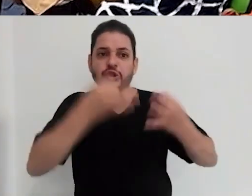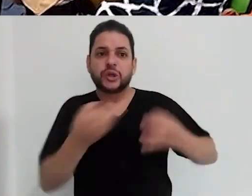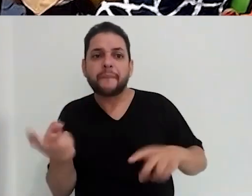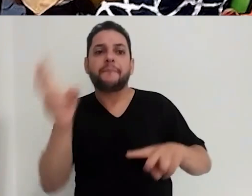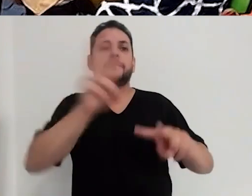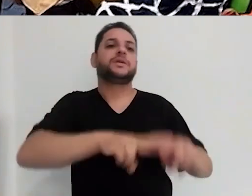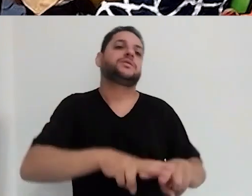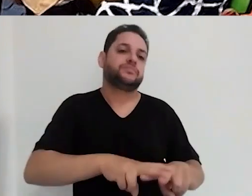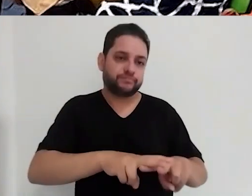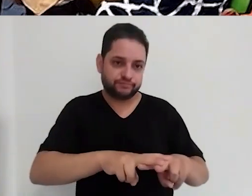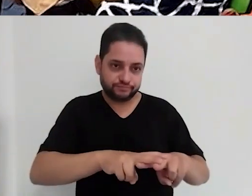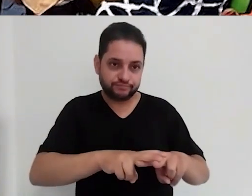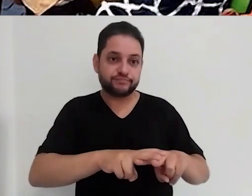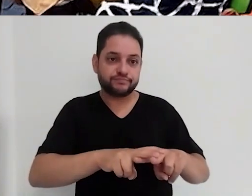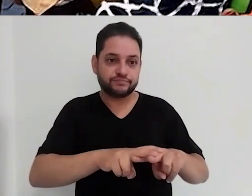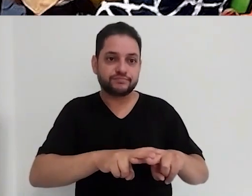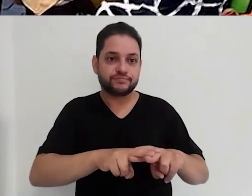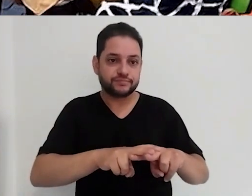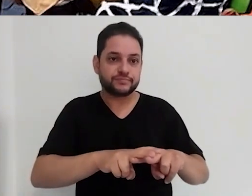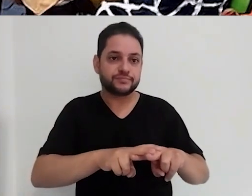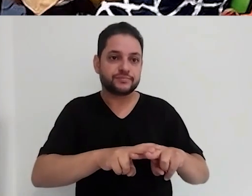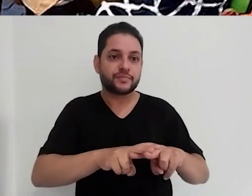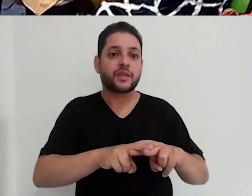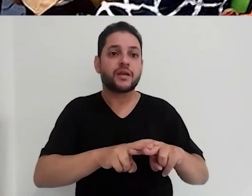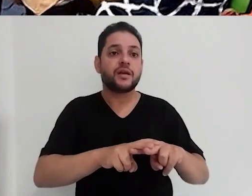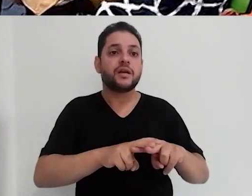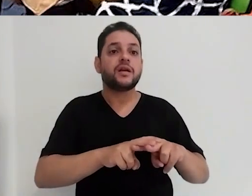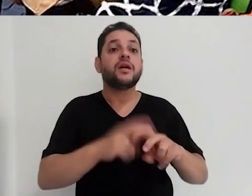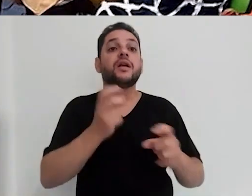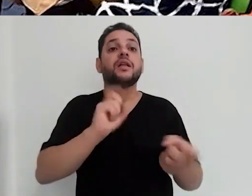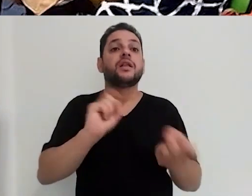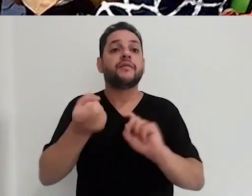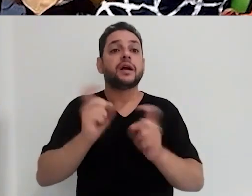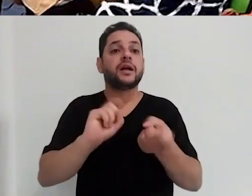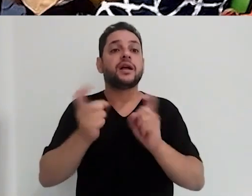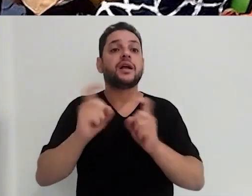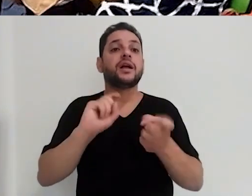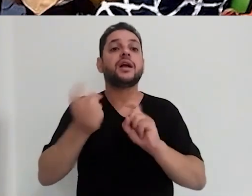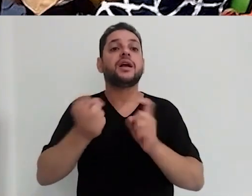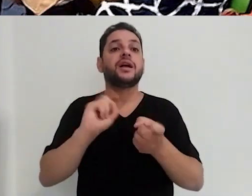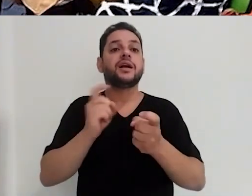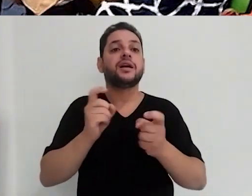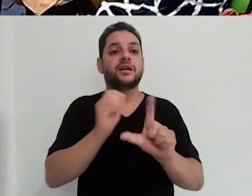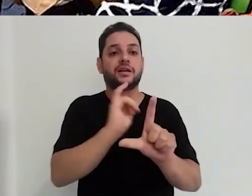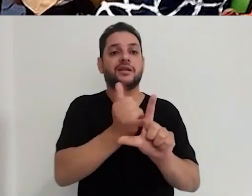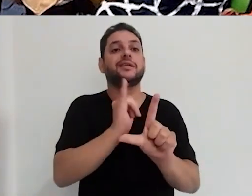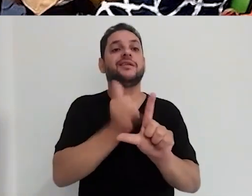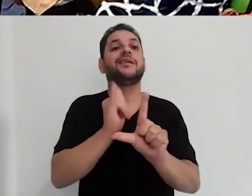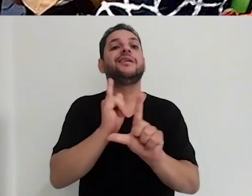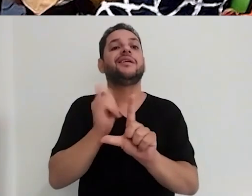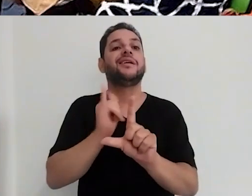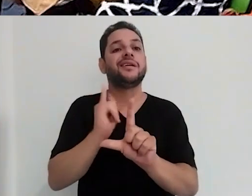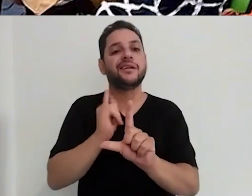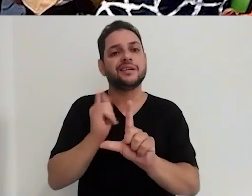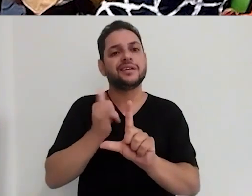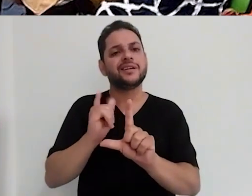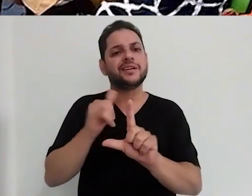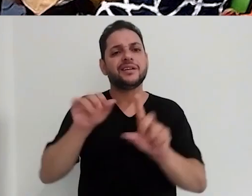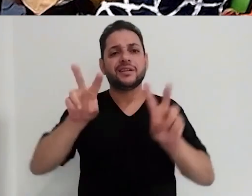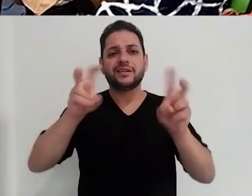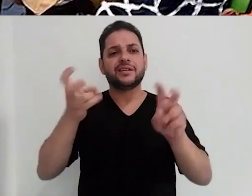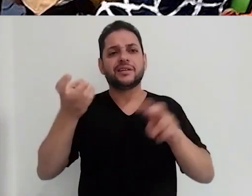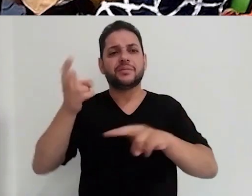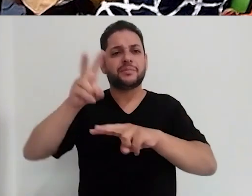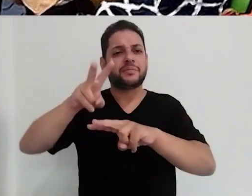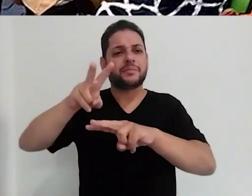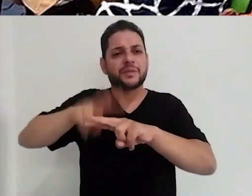E eu estava uma vez num debate com uma documentarista que tinha feito um documentário sobre um presídio feminino e